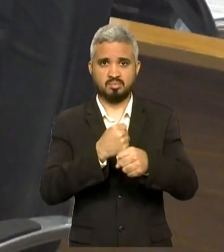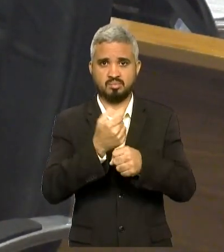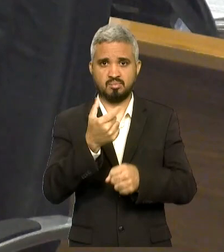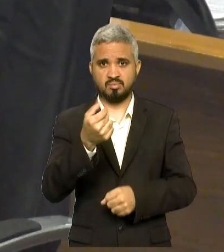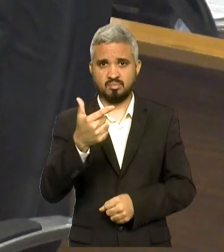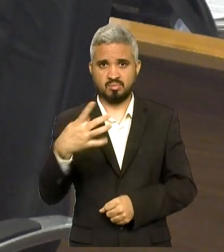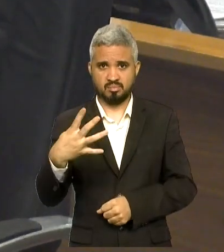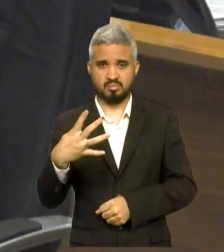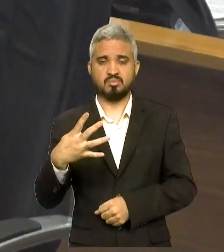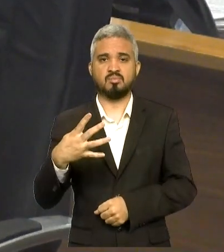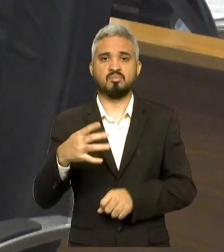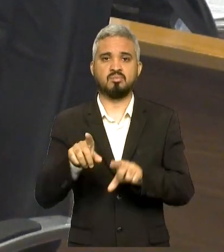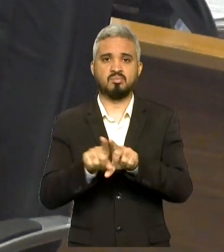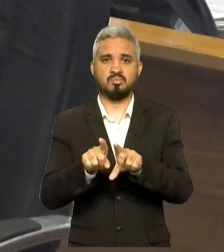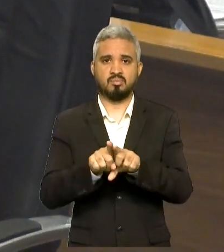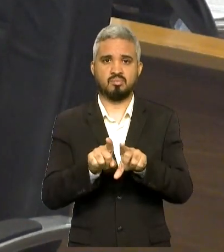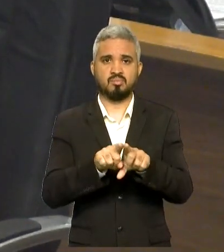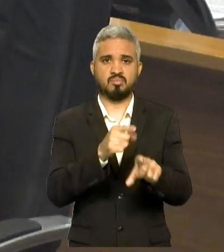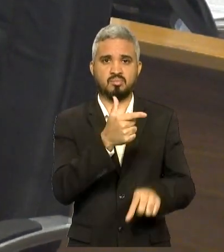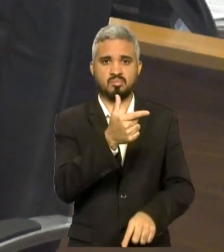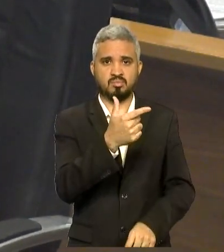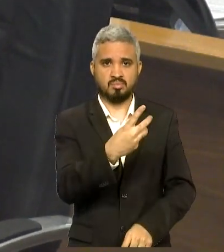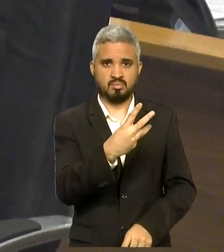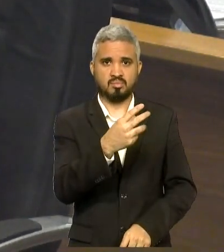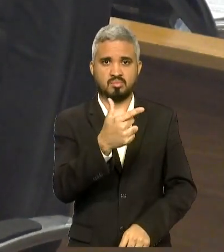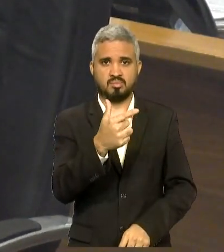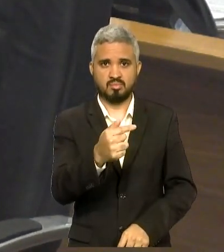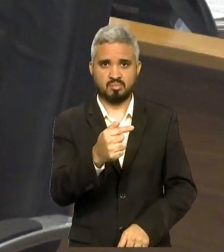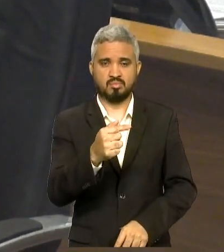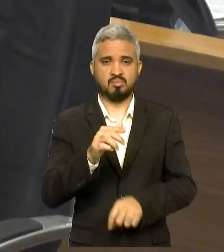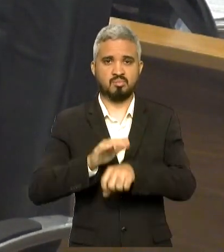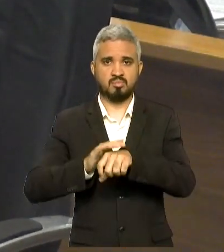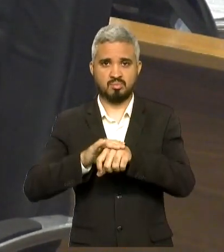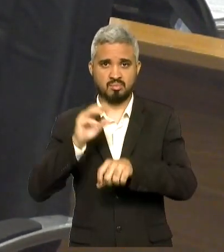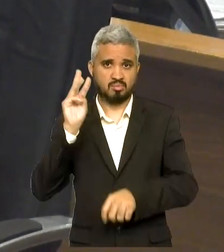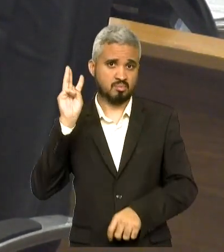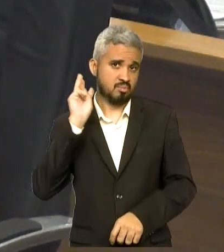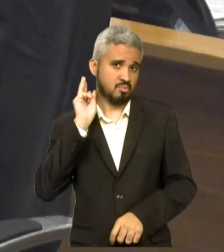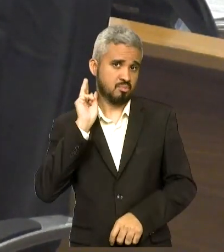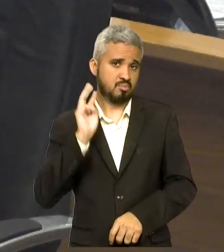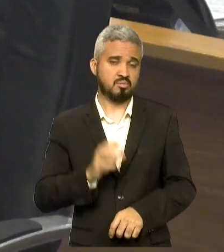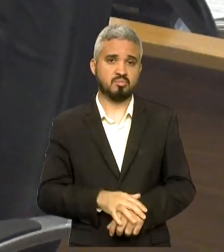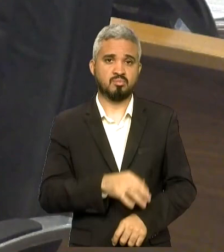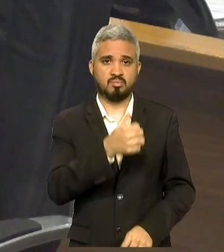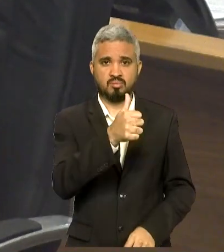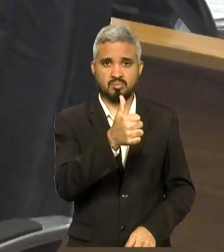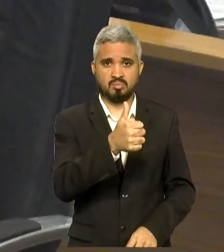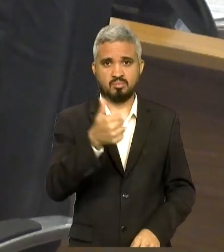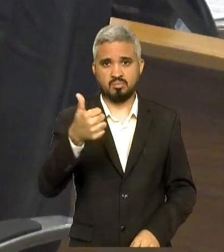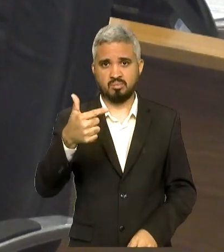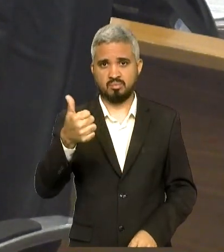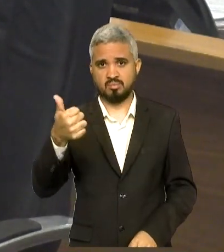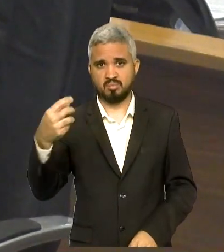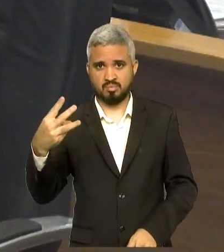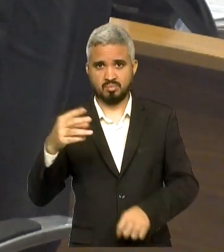003 a 007/2023, de autoria do deputado Wellington do Curso. 11, 12 e 13/2024, de autoria do deputado Osmar